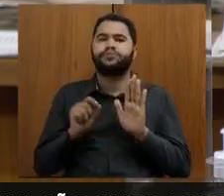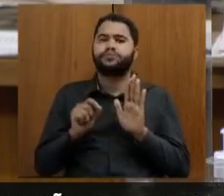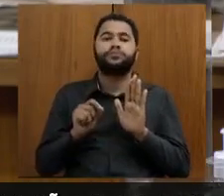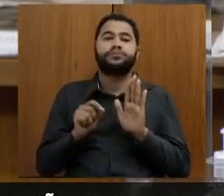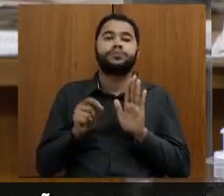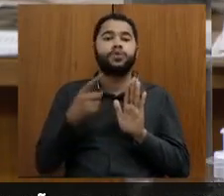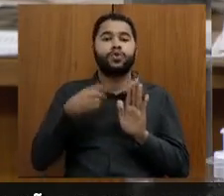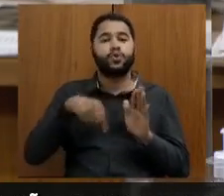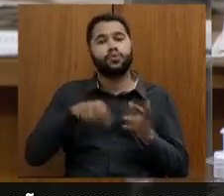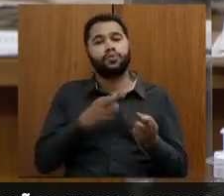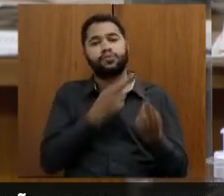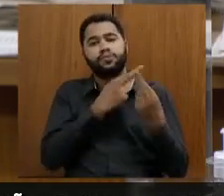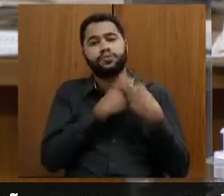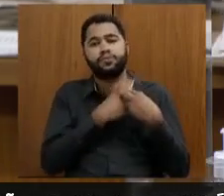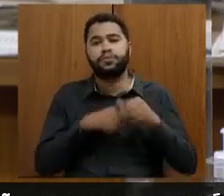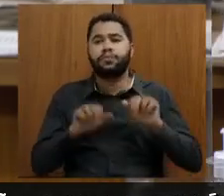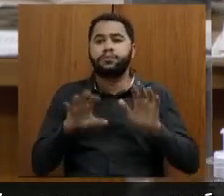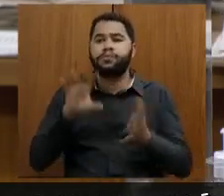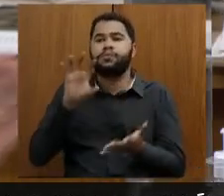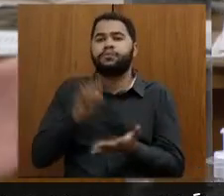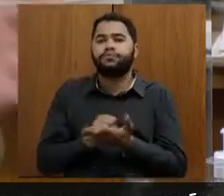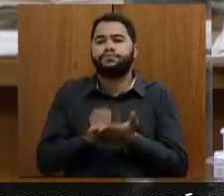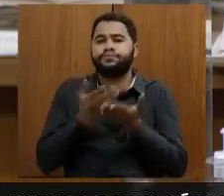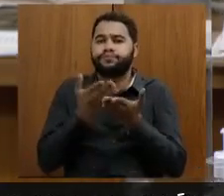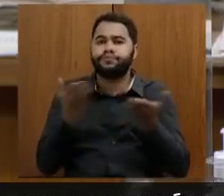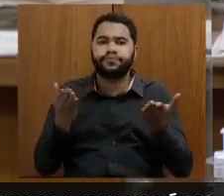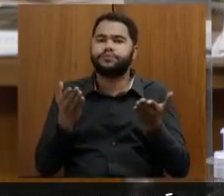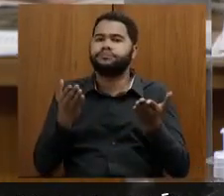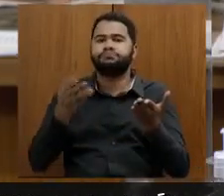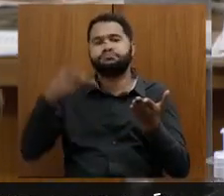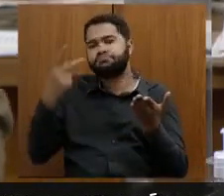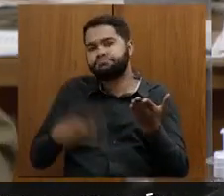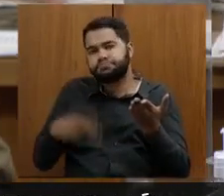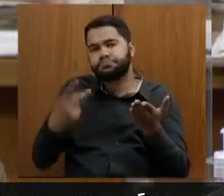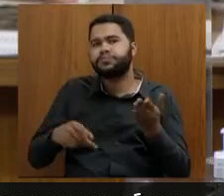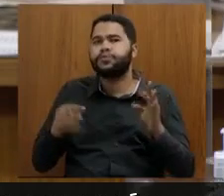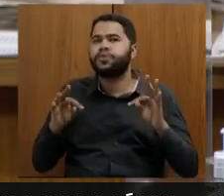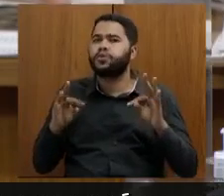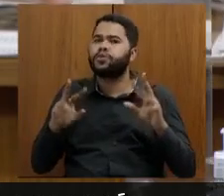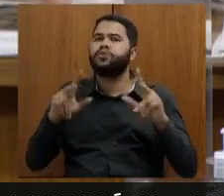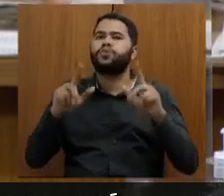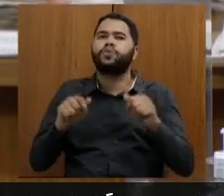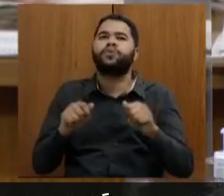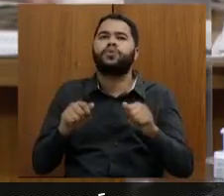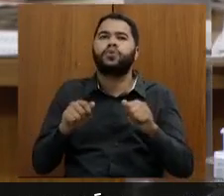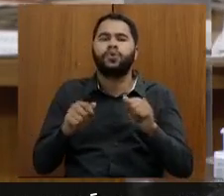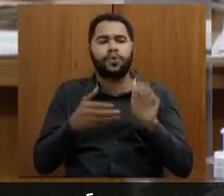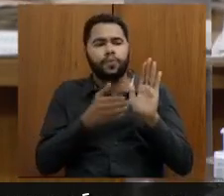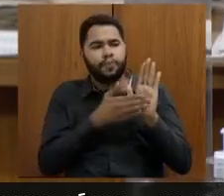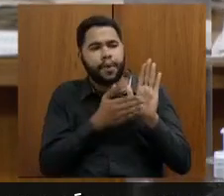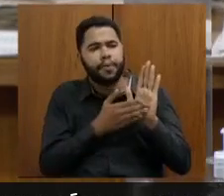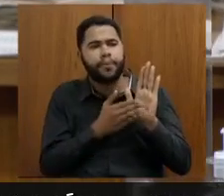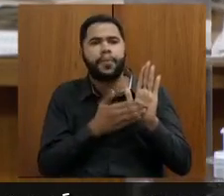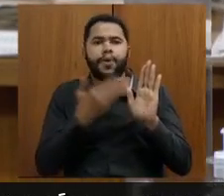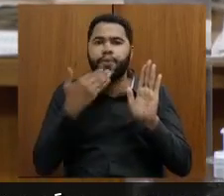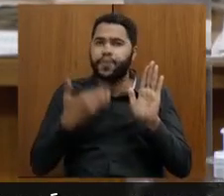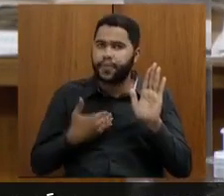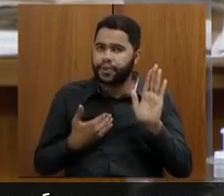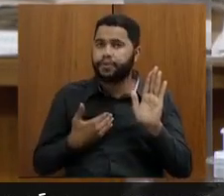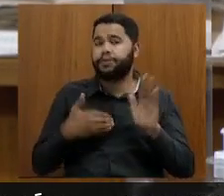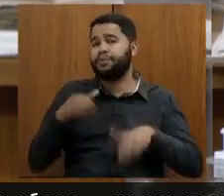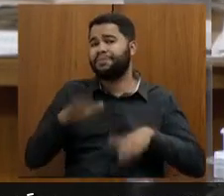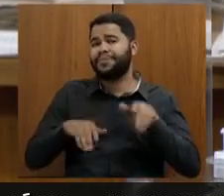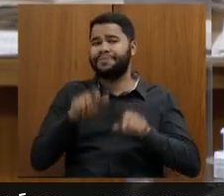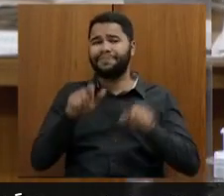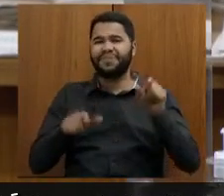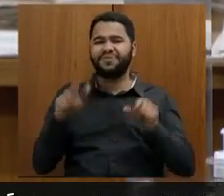da nossa obrigação vai querer registrar isso para o senhor em nome de todos os demais né que quando chega o pleito chega o pedido